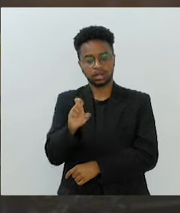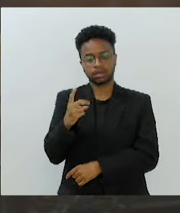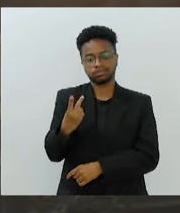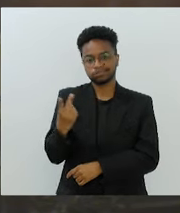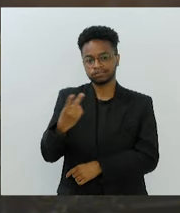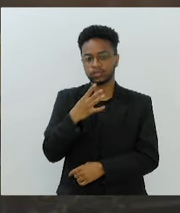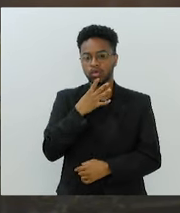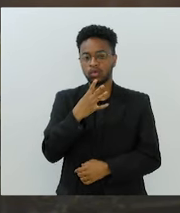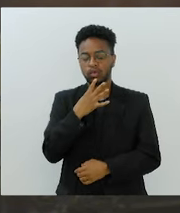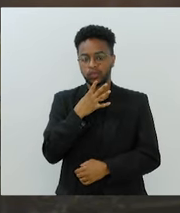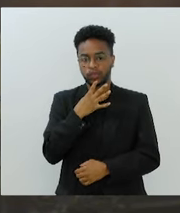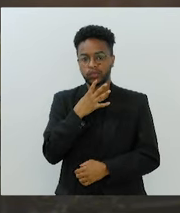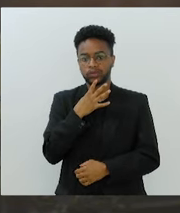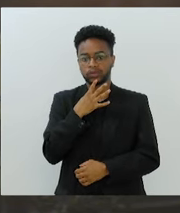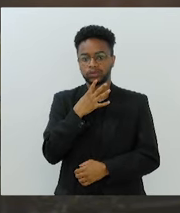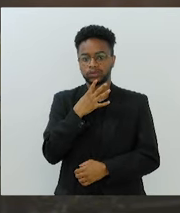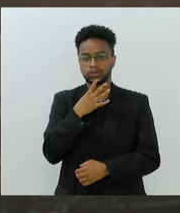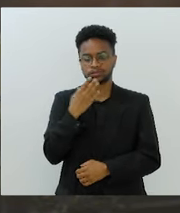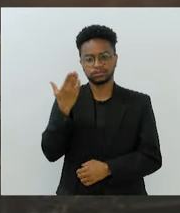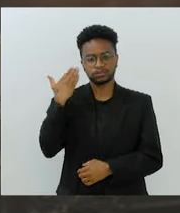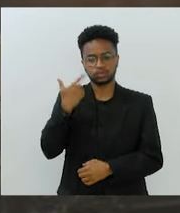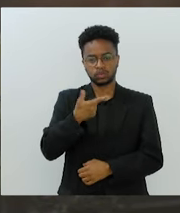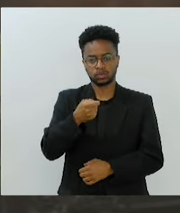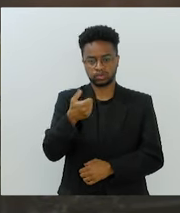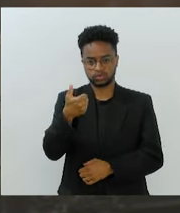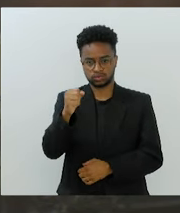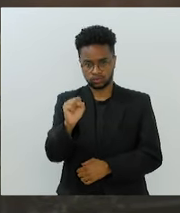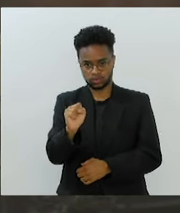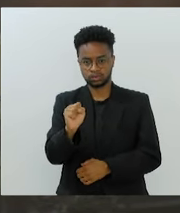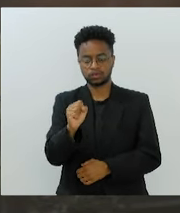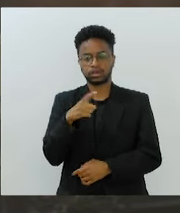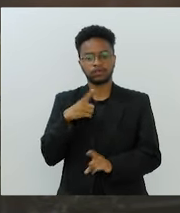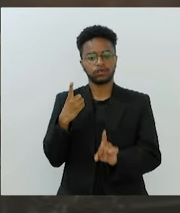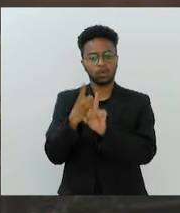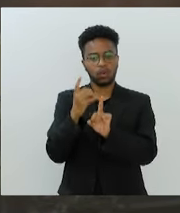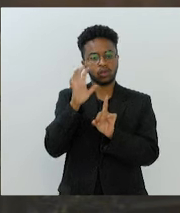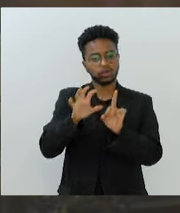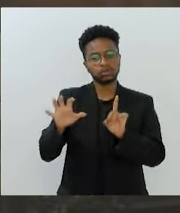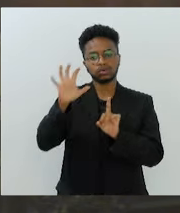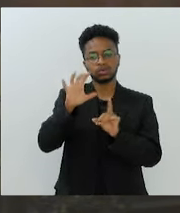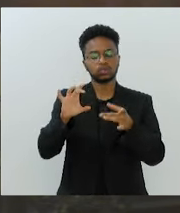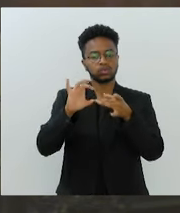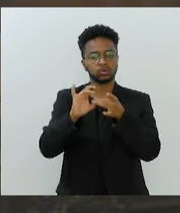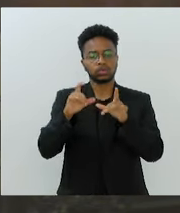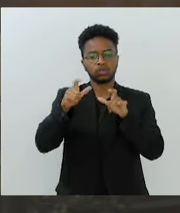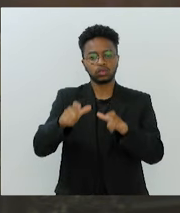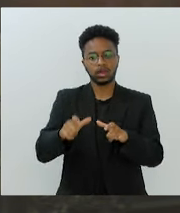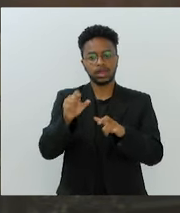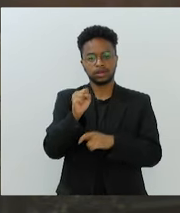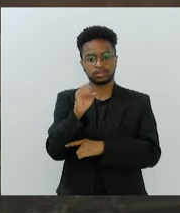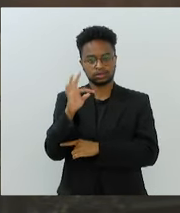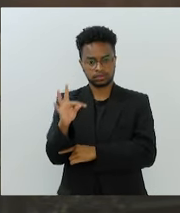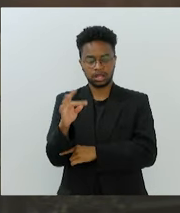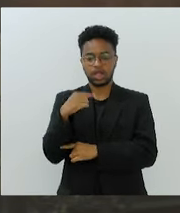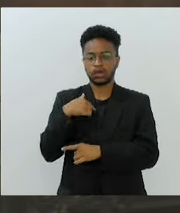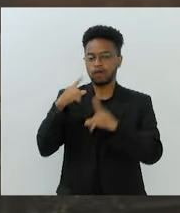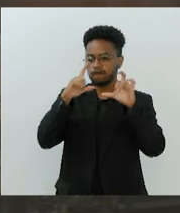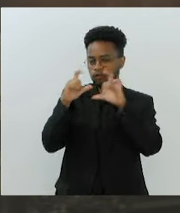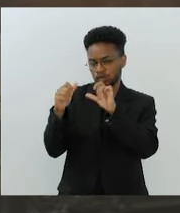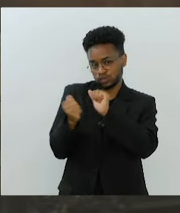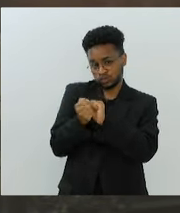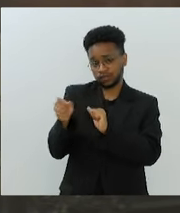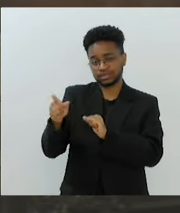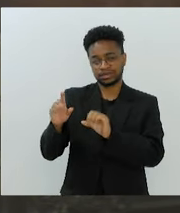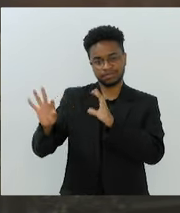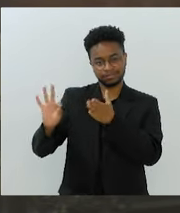conheceu em 2018, no encontro regional em Santa Teresa, tirei foto com você, você me deu autógrafo no seu